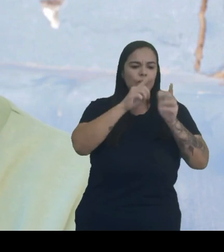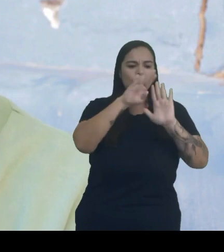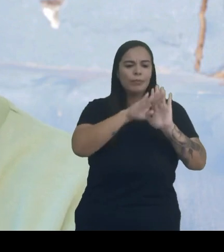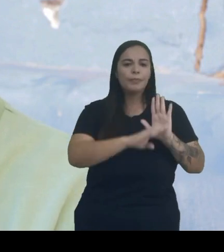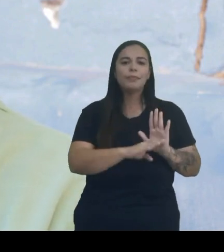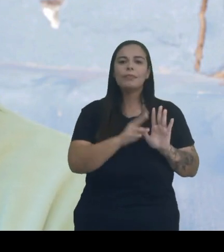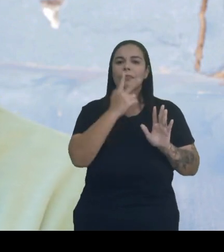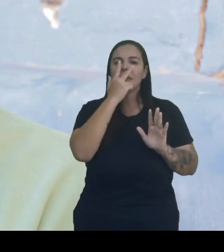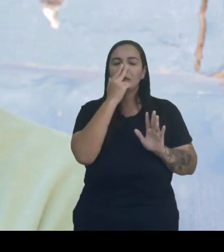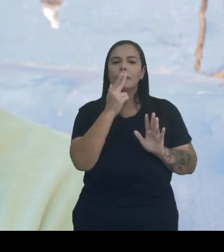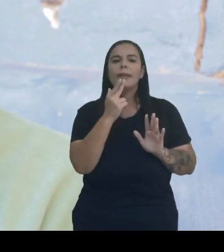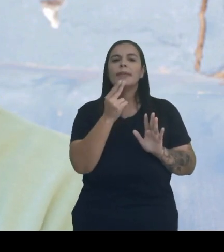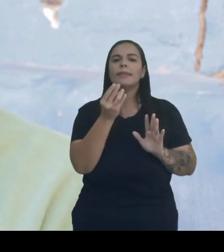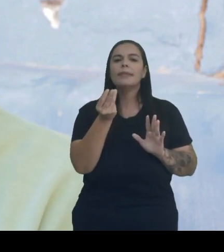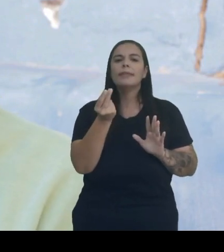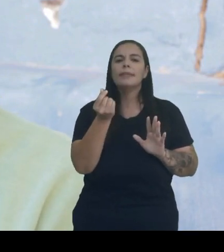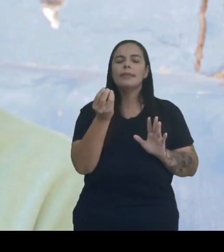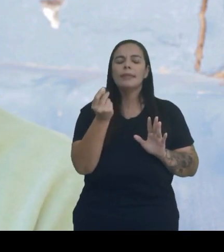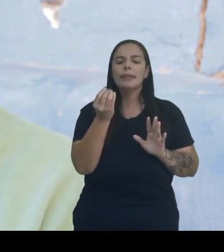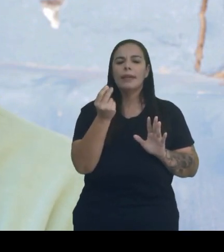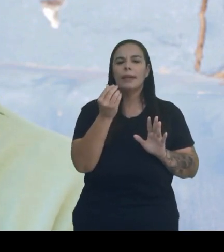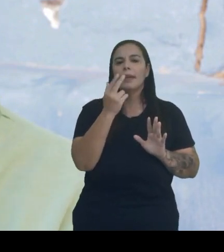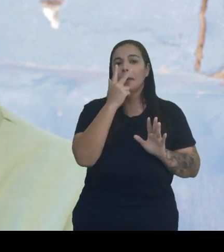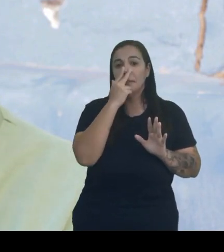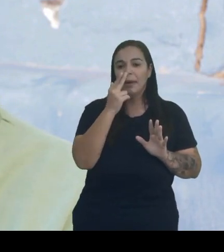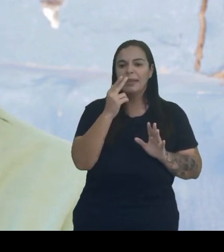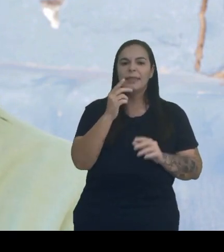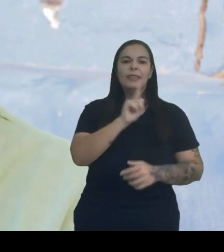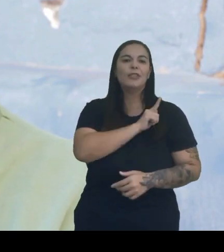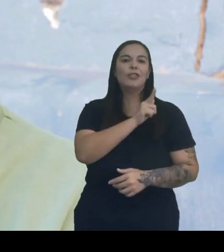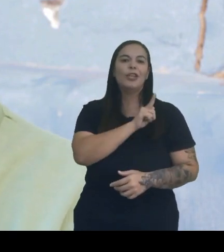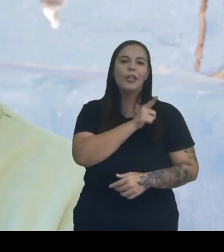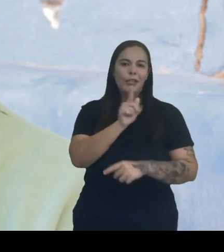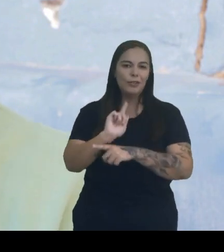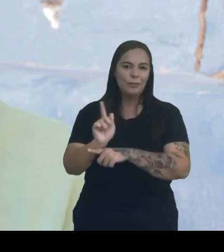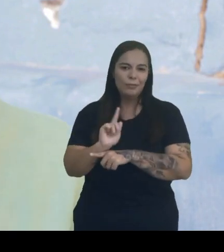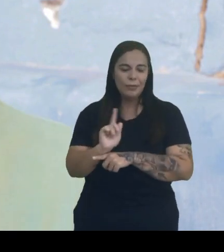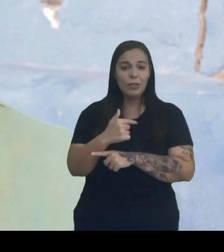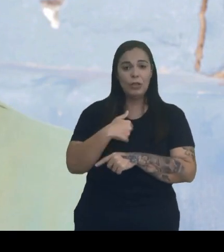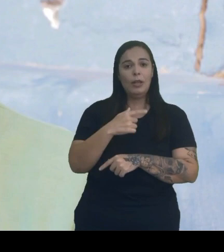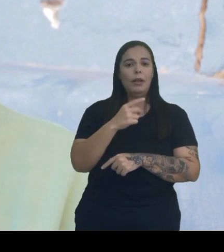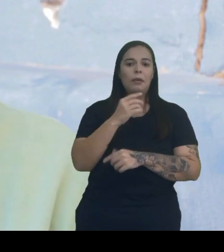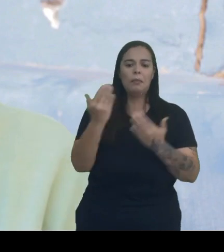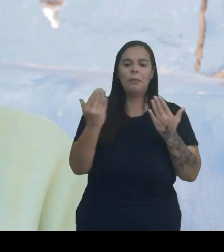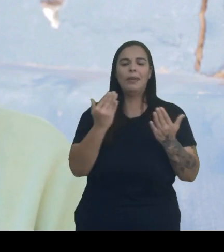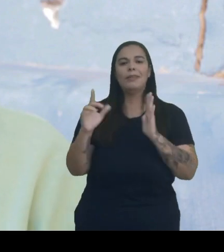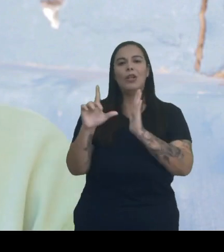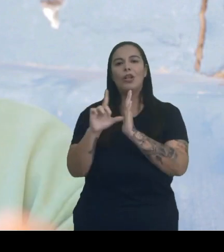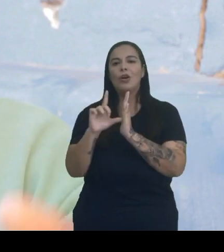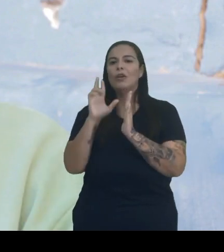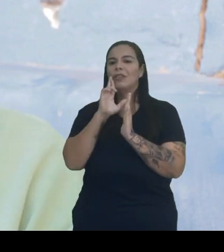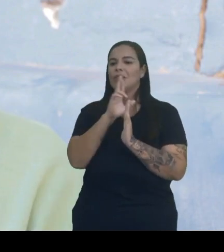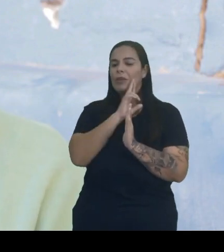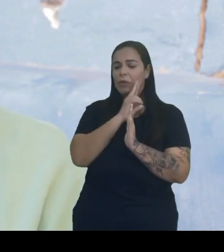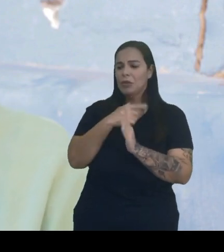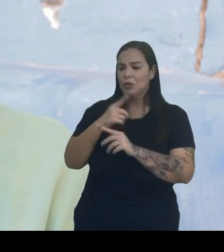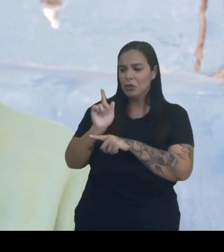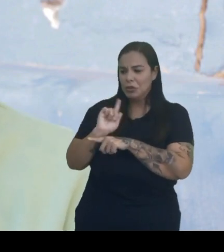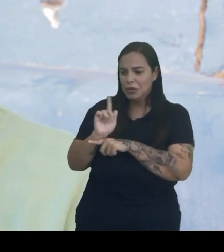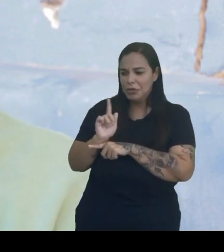se você fosse, tá entendendo? Como se fosse o gerente. Né? Eu tenho uma loja, eu tenho um restaurante, se eu quero você o